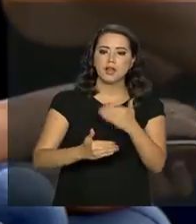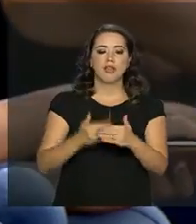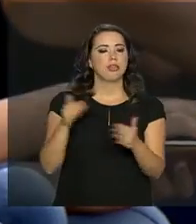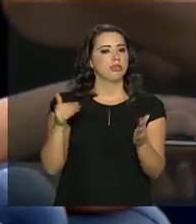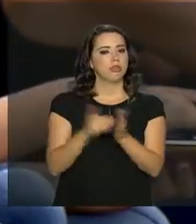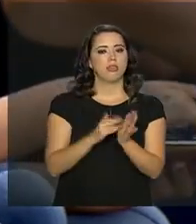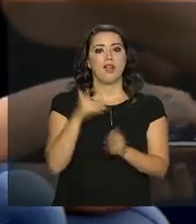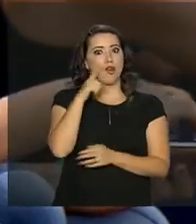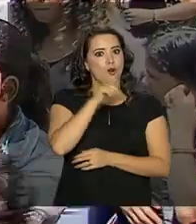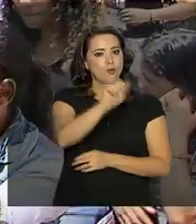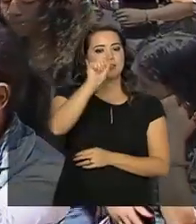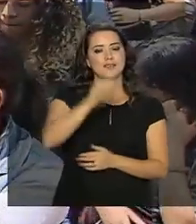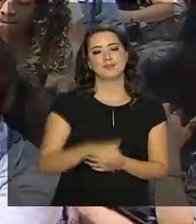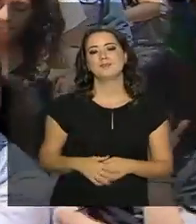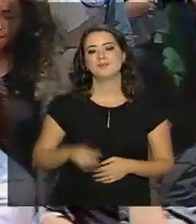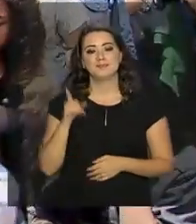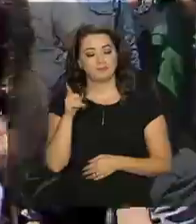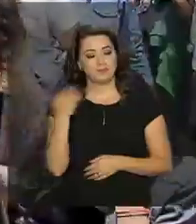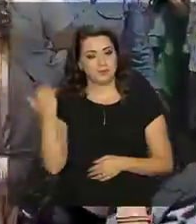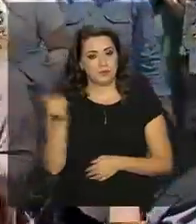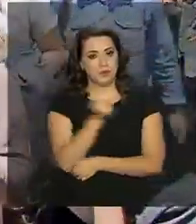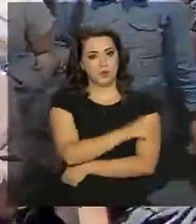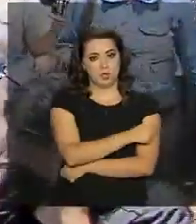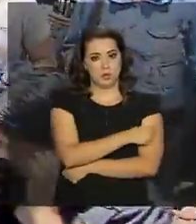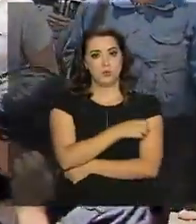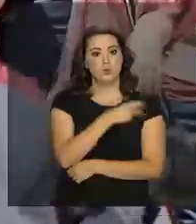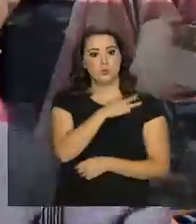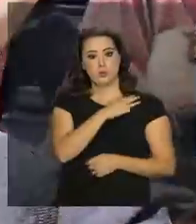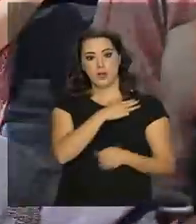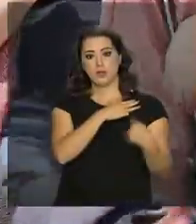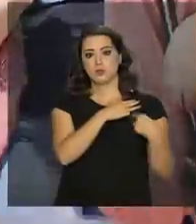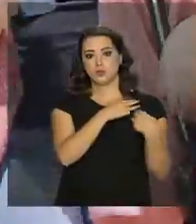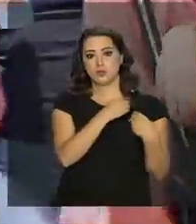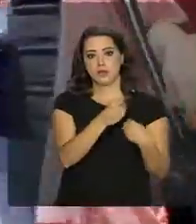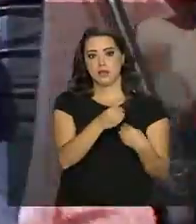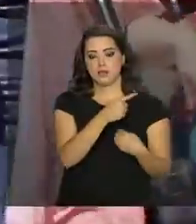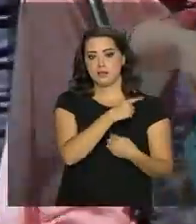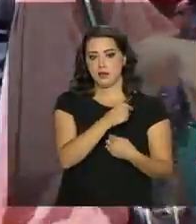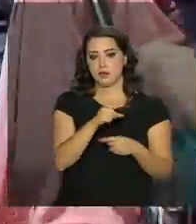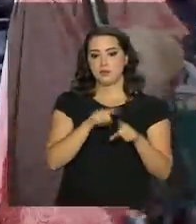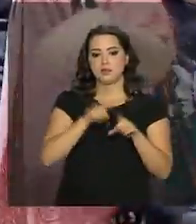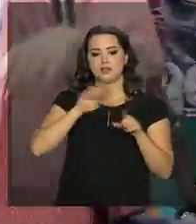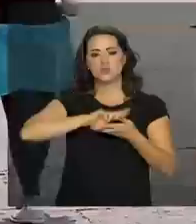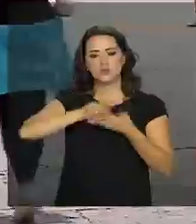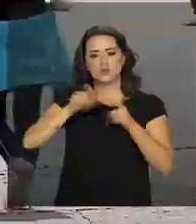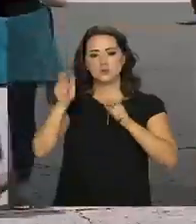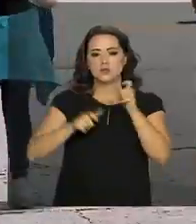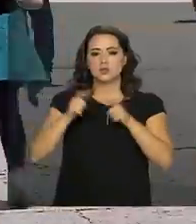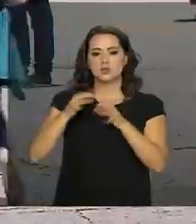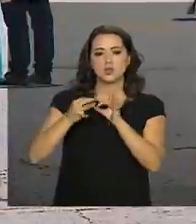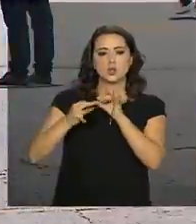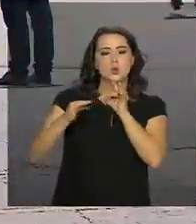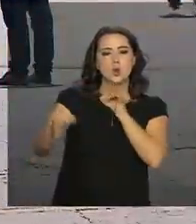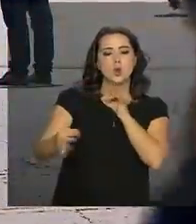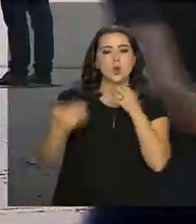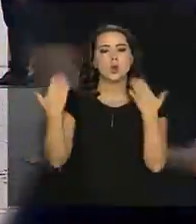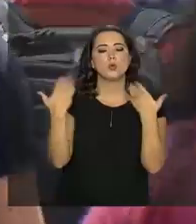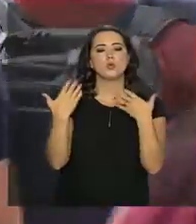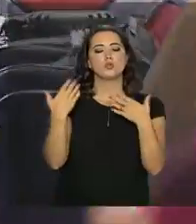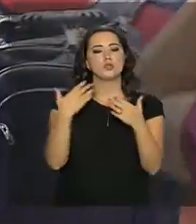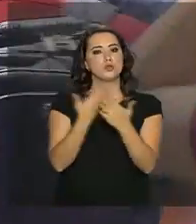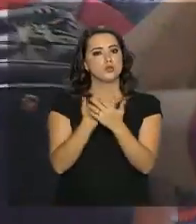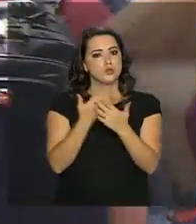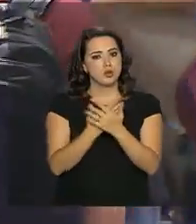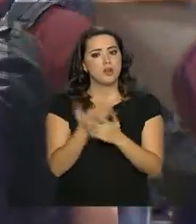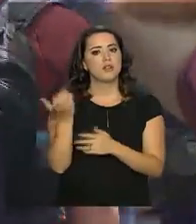e não é só estudante recém saído do segundo grau que faz o enem tem gente há muito tempo longe dos bancos das salas de